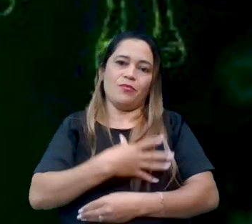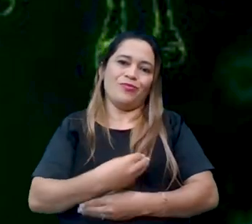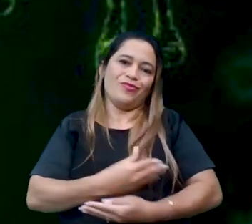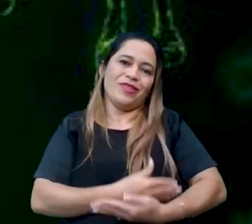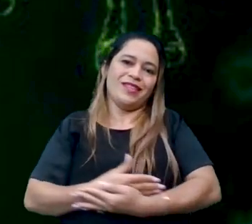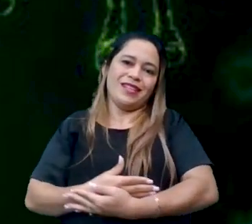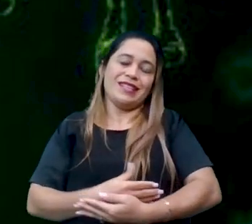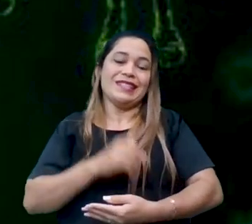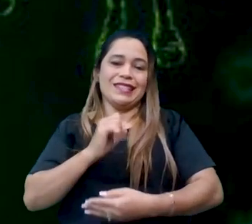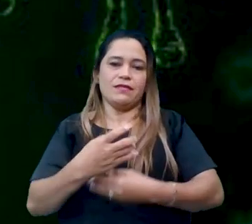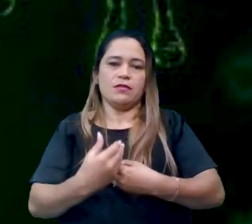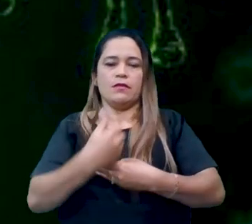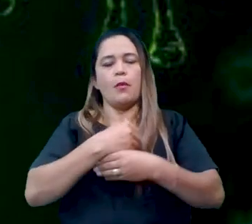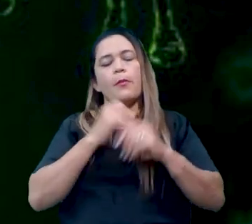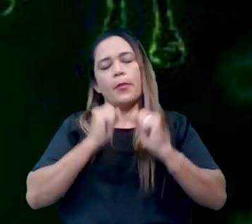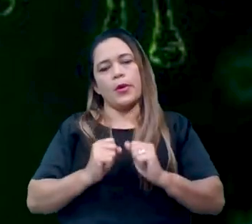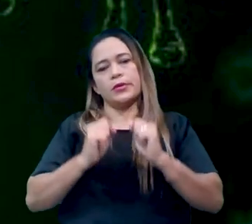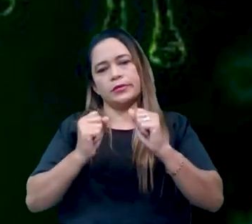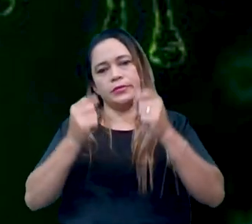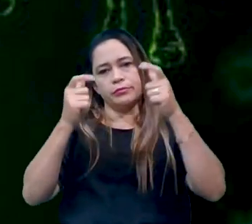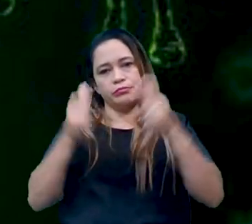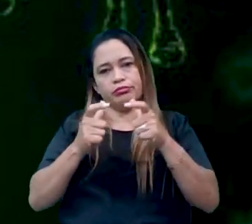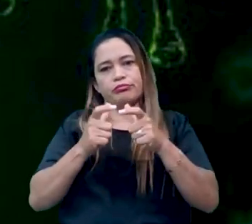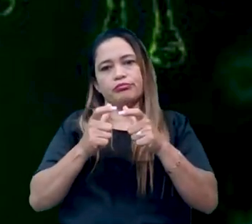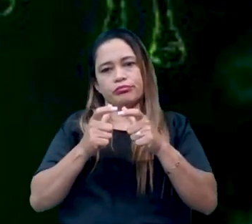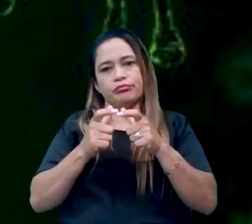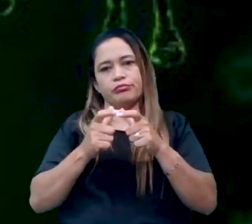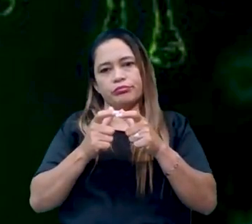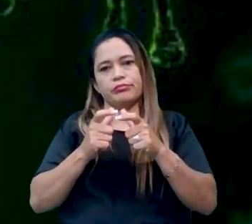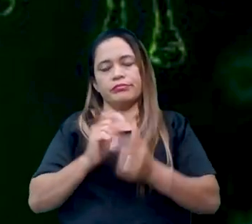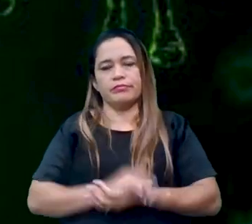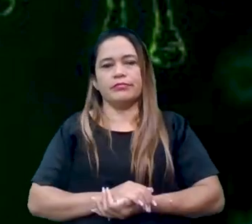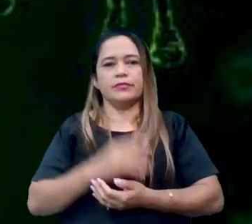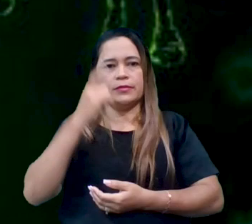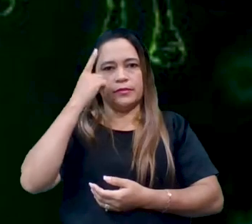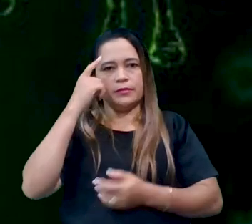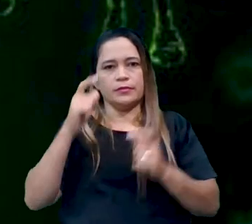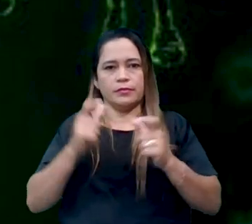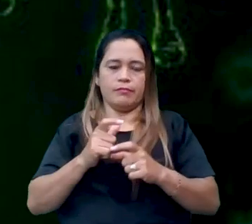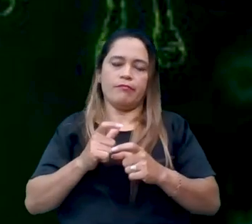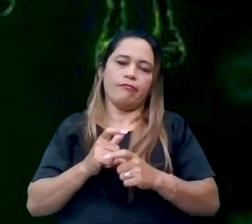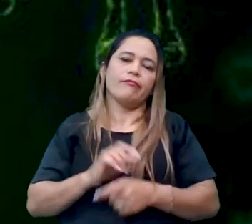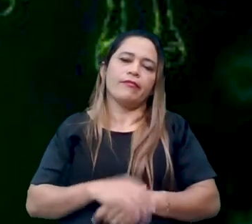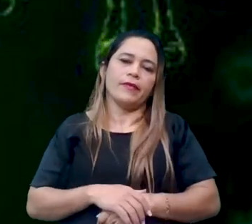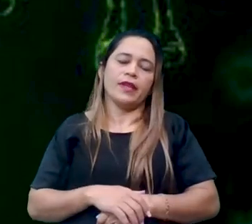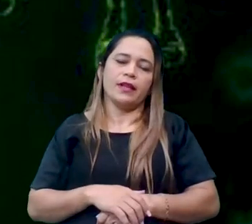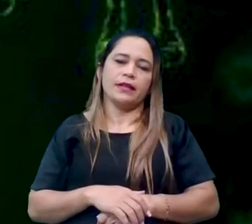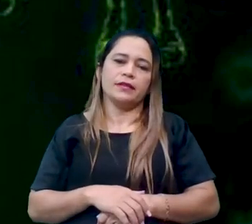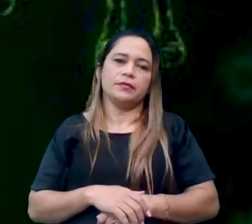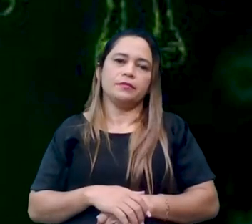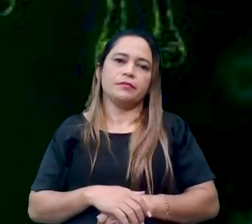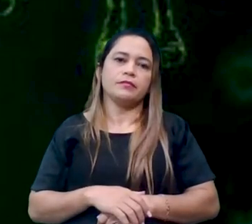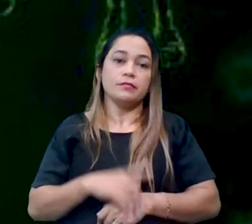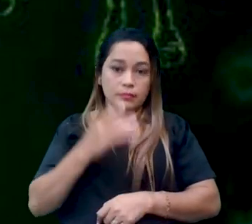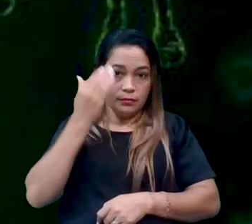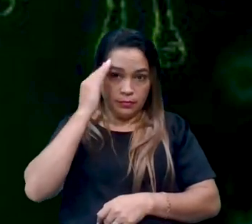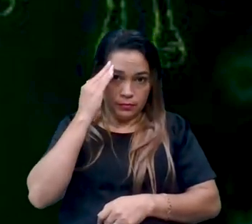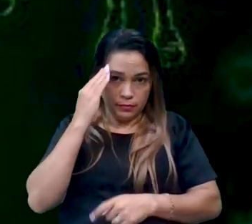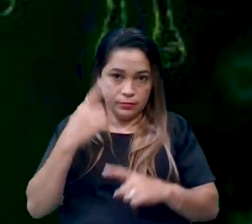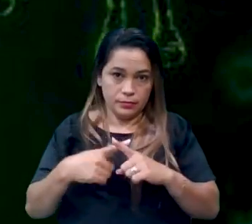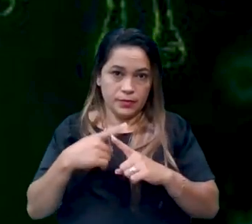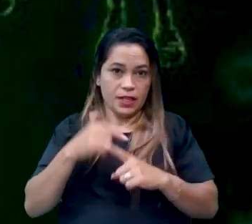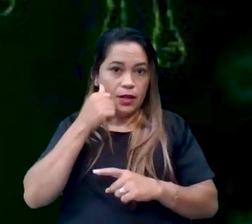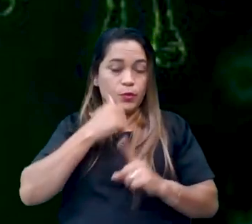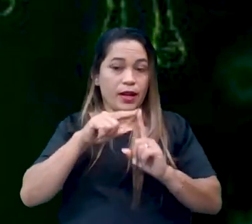for para o bebê, pode desenvolver e muito mal a tal da microcefalia durante a formação do sistema nervoso dele. Entendeu por que as